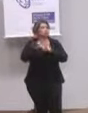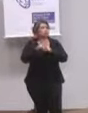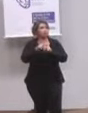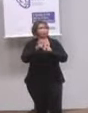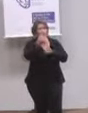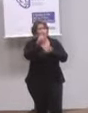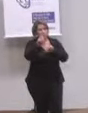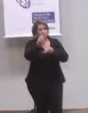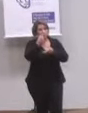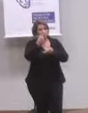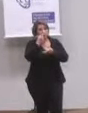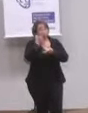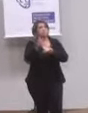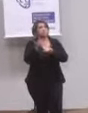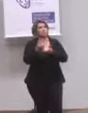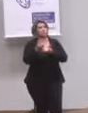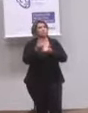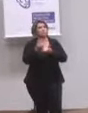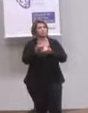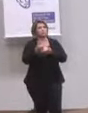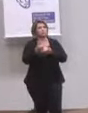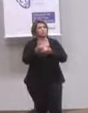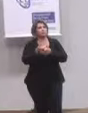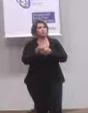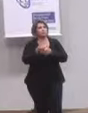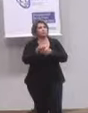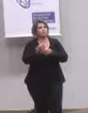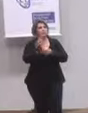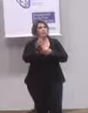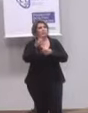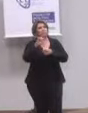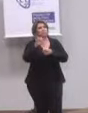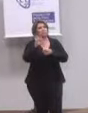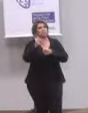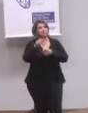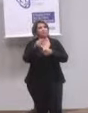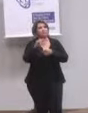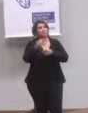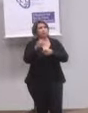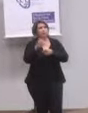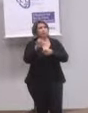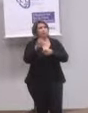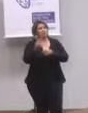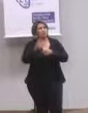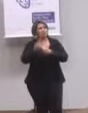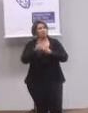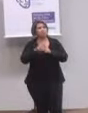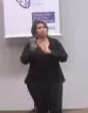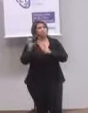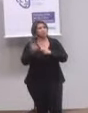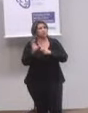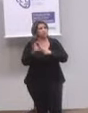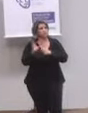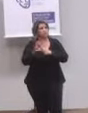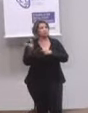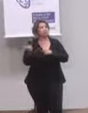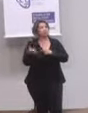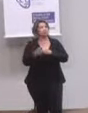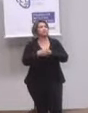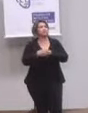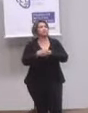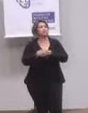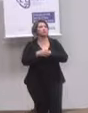alternativos, medicamentosos, com altas doses de vitamina B12 ou com altas doses de vitamina C ou com altas doses